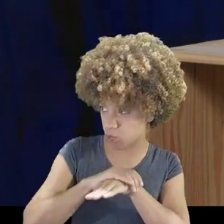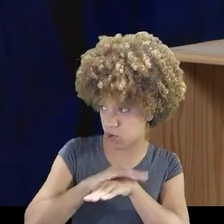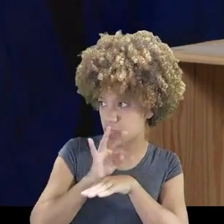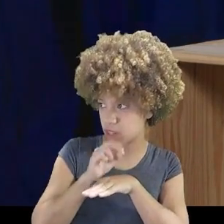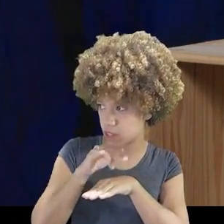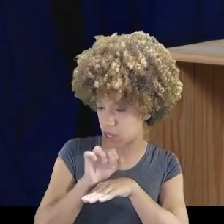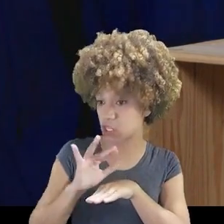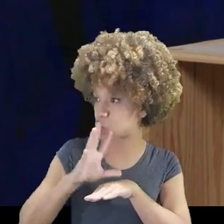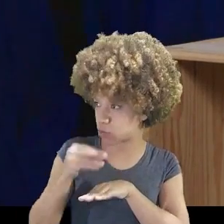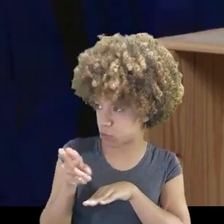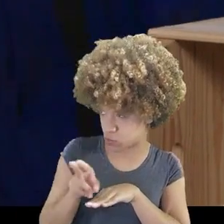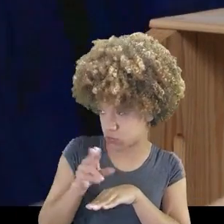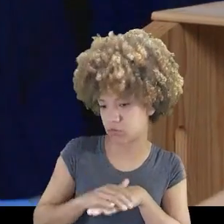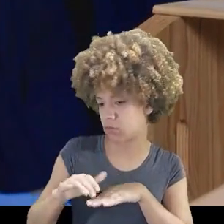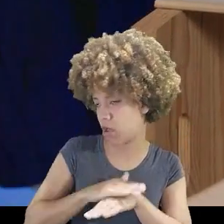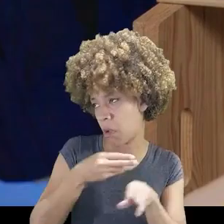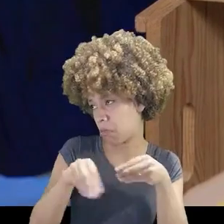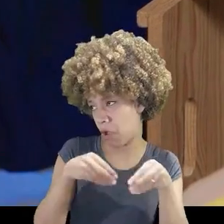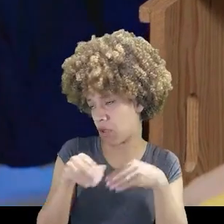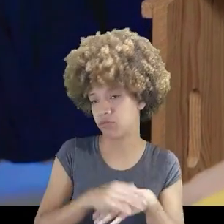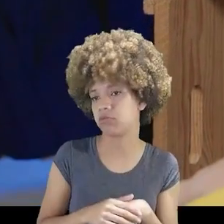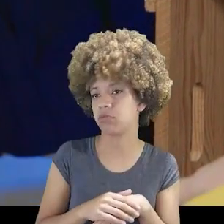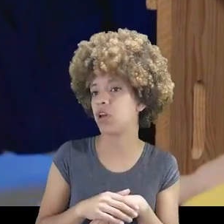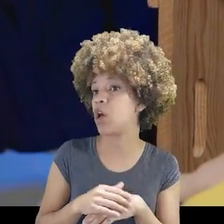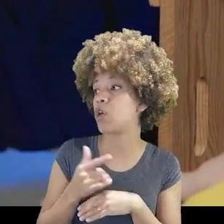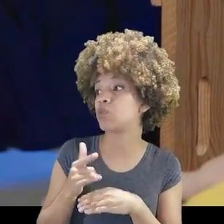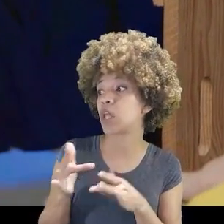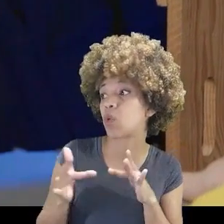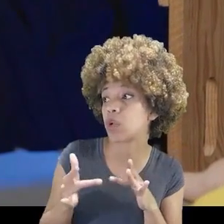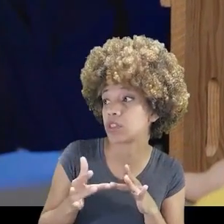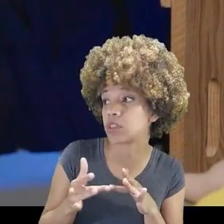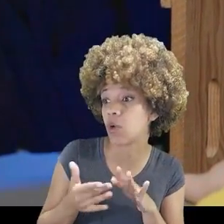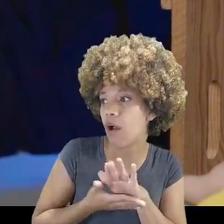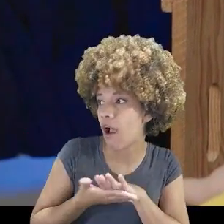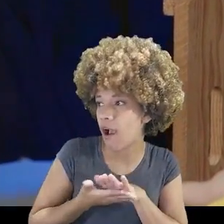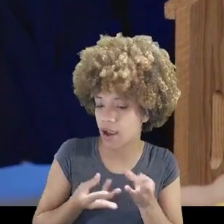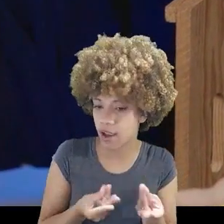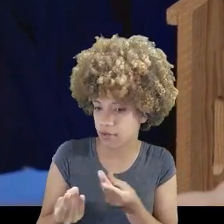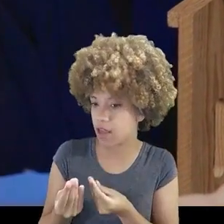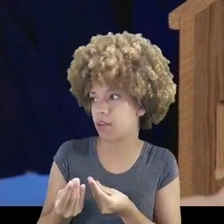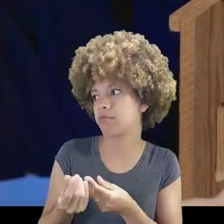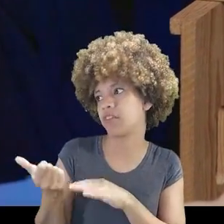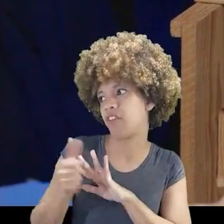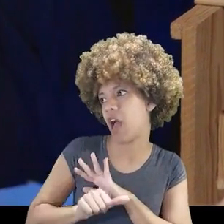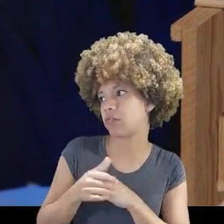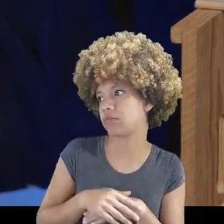Sim todo mundo usa é uma borracha você não está em conexão com a terra você tá ferrado hein